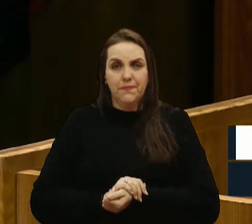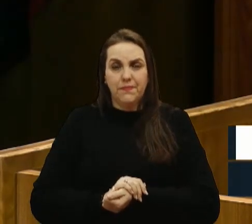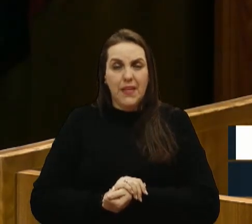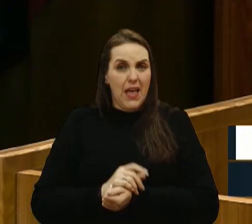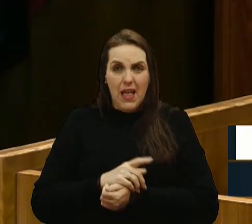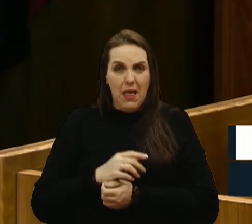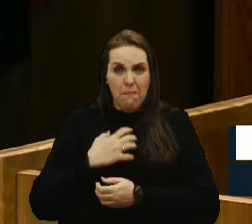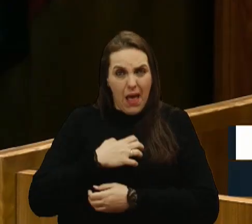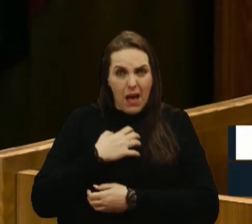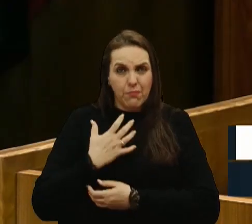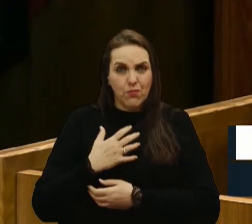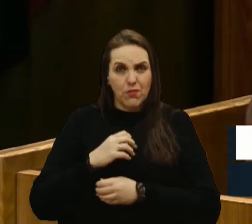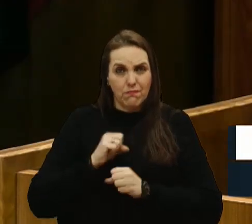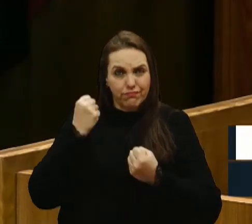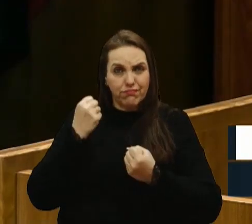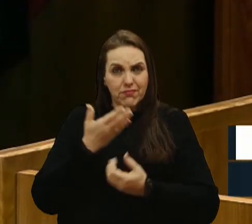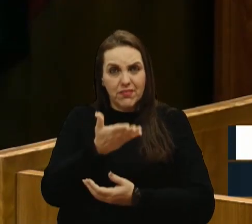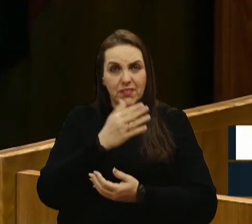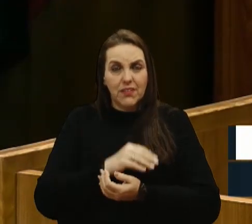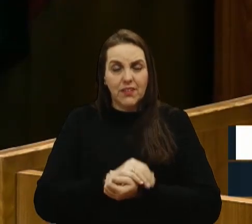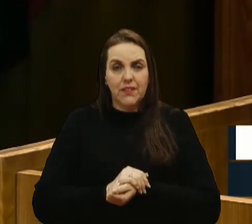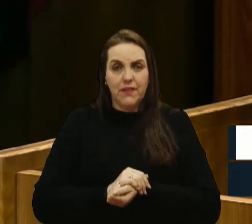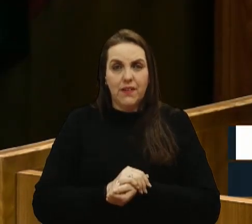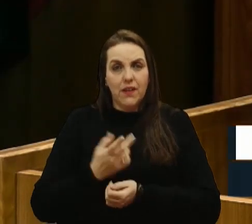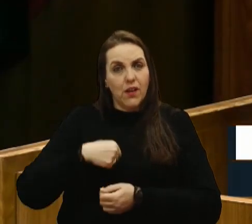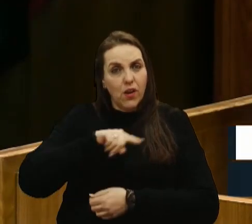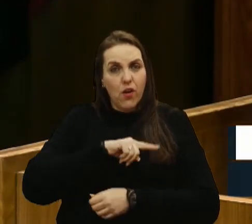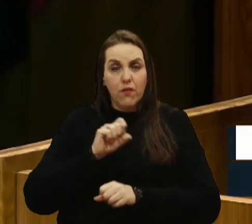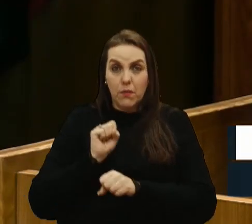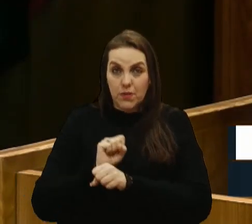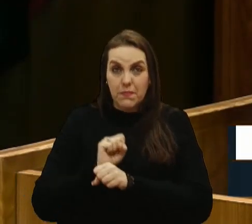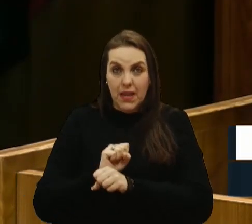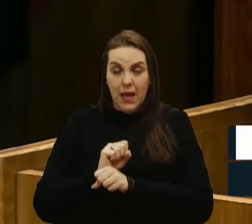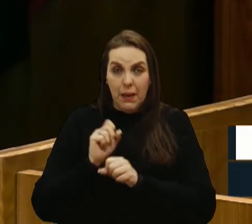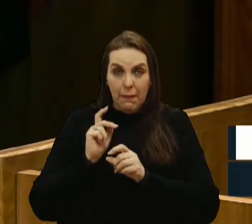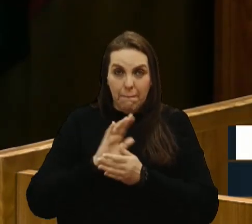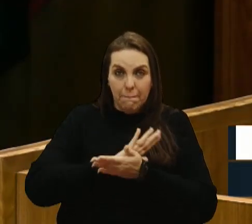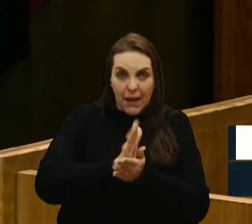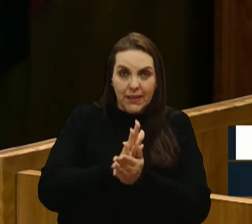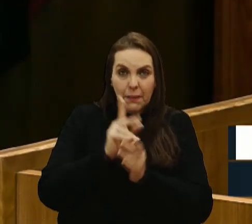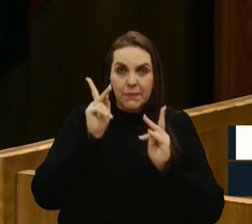agressivo. Nós vamos aguardar ele matar alguém?